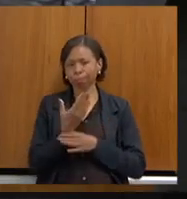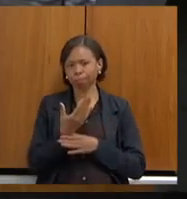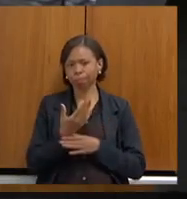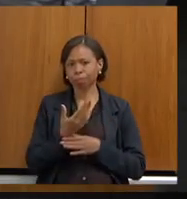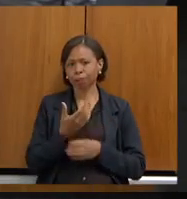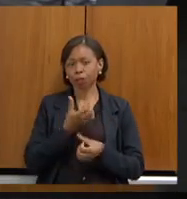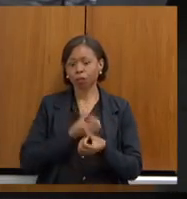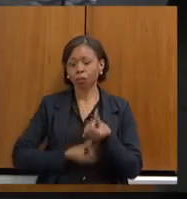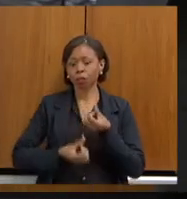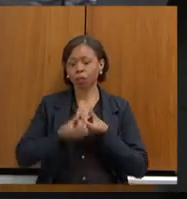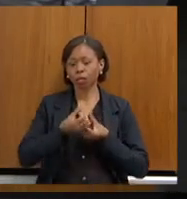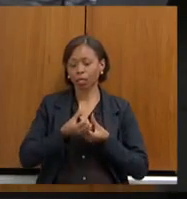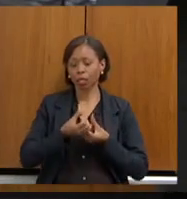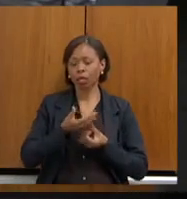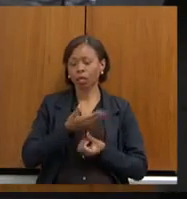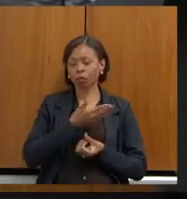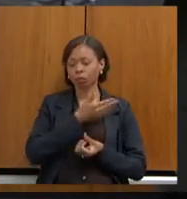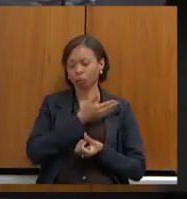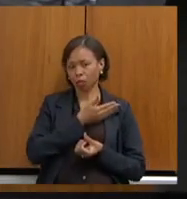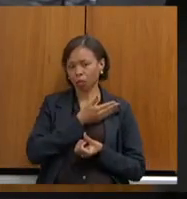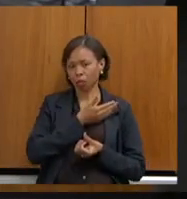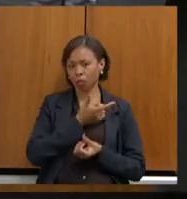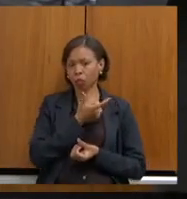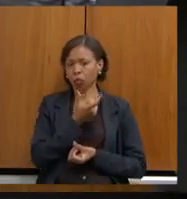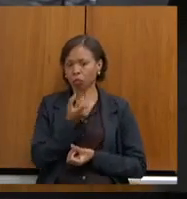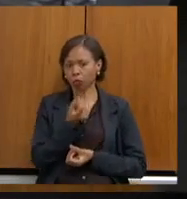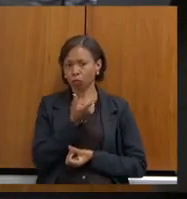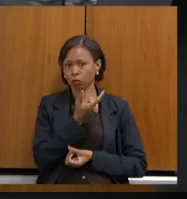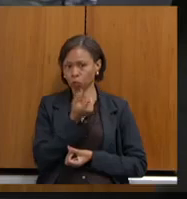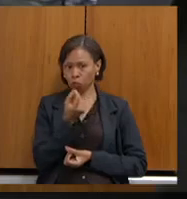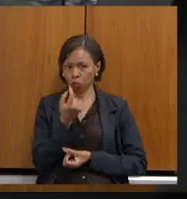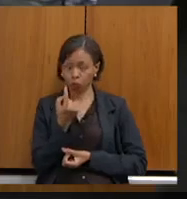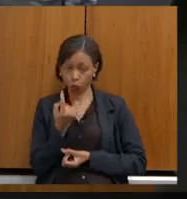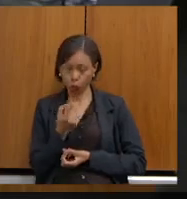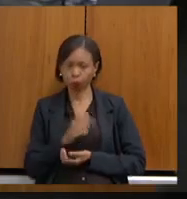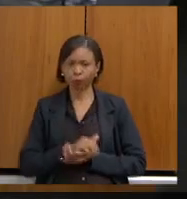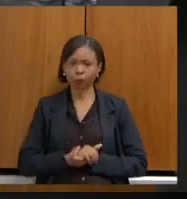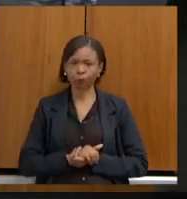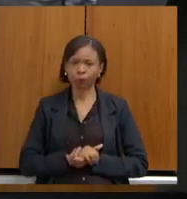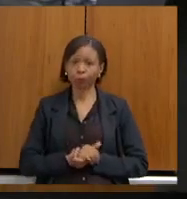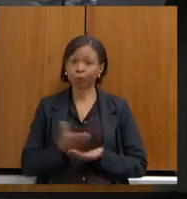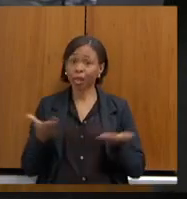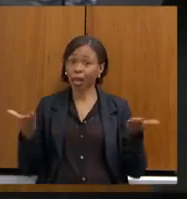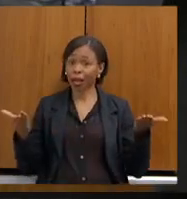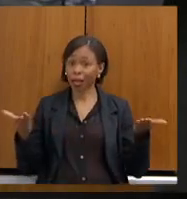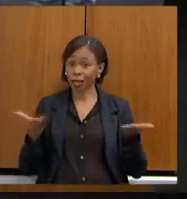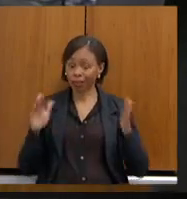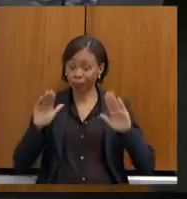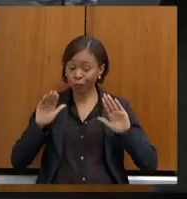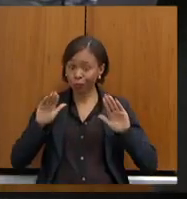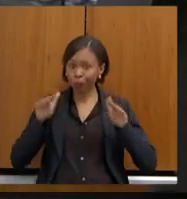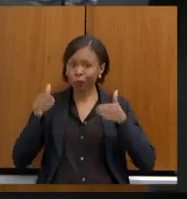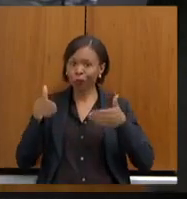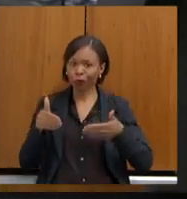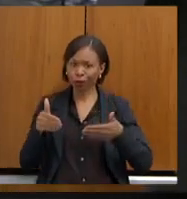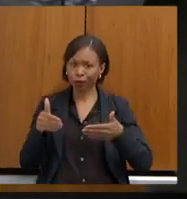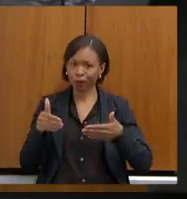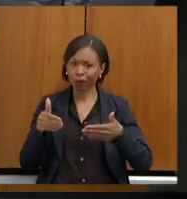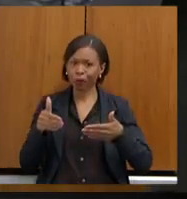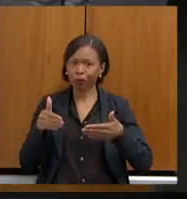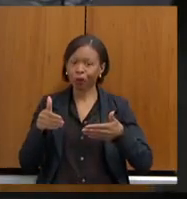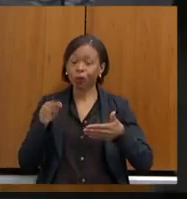semestre de 2001 o nosso foco agora nossa energia está toda voltada e para a